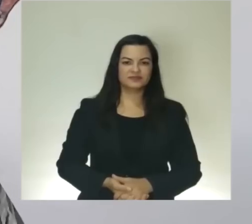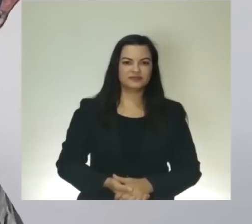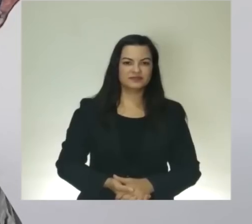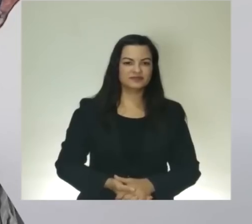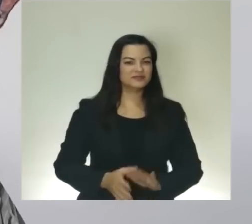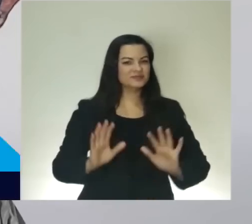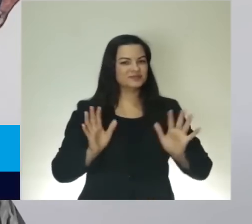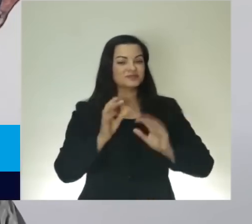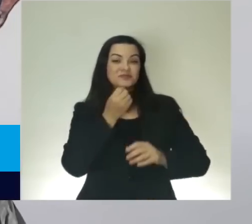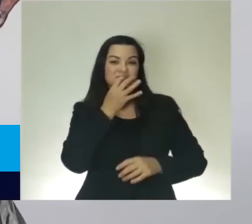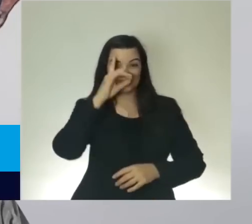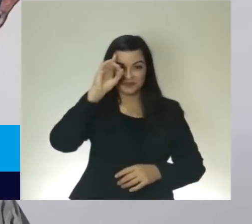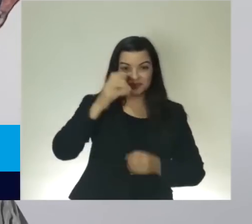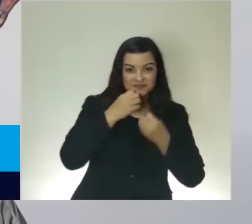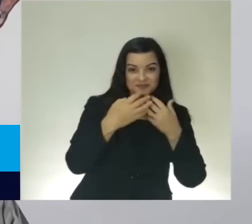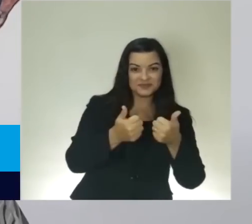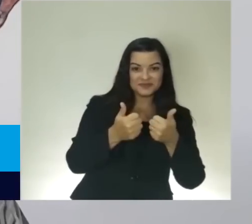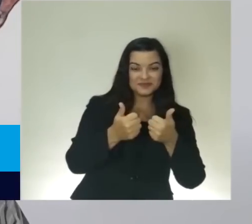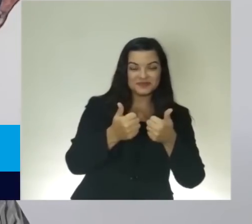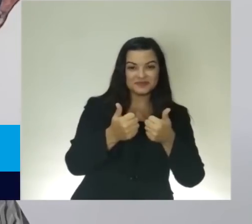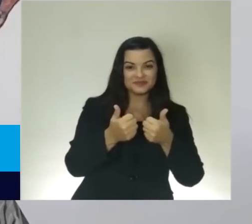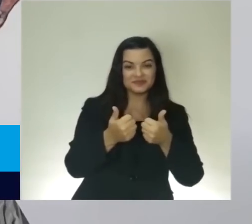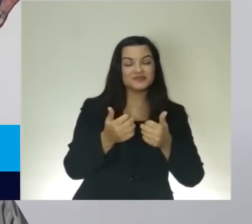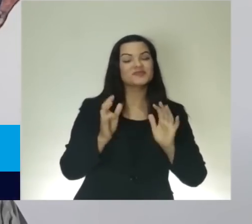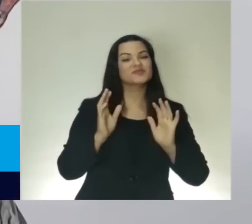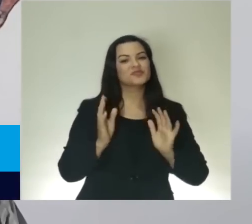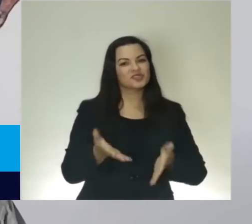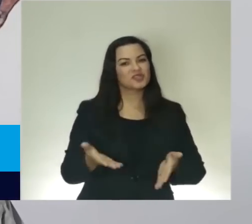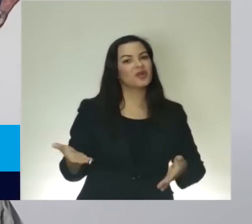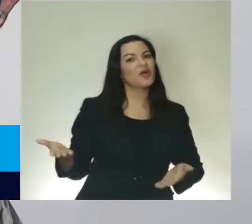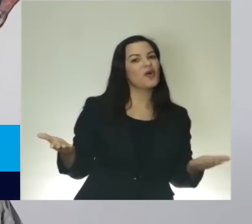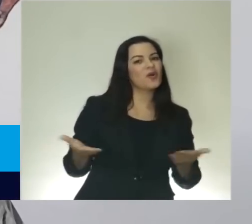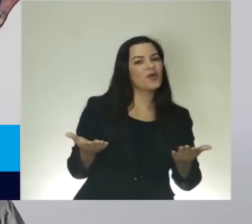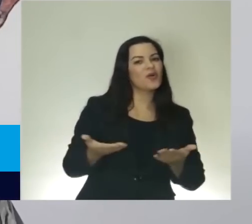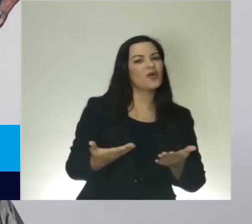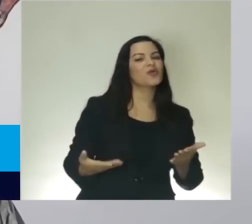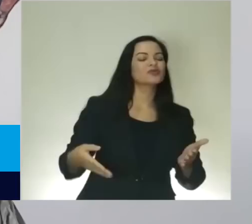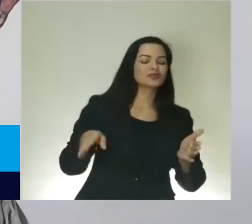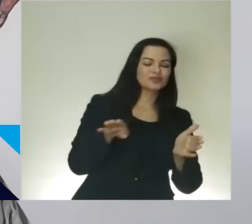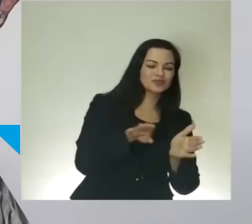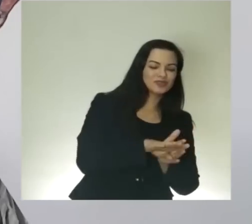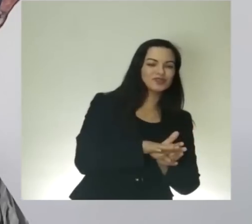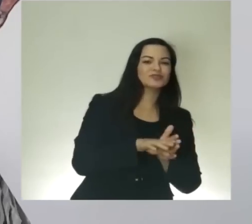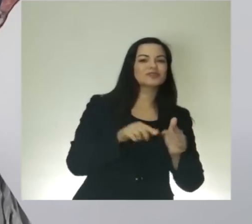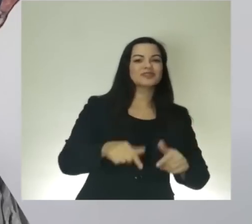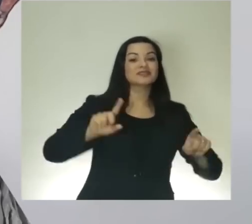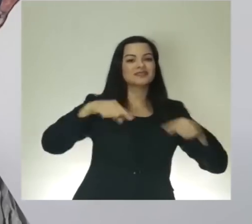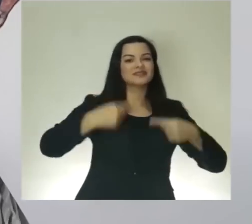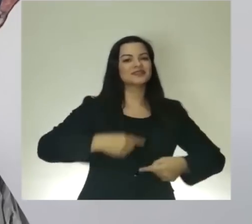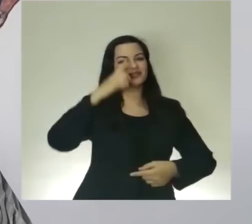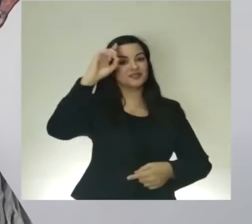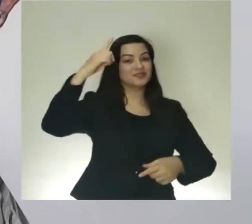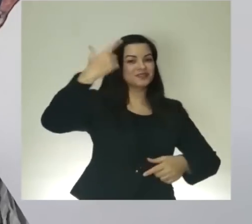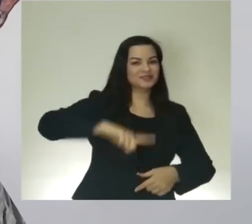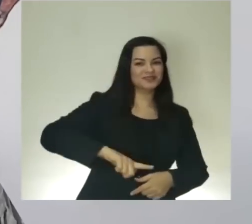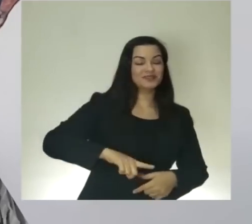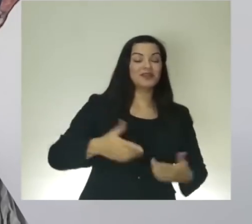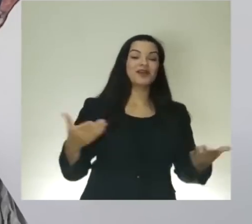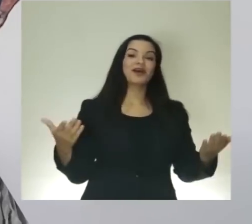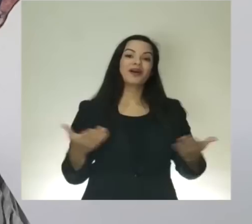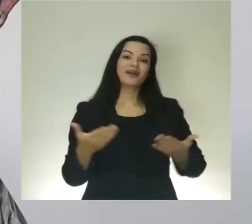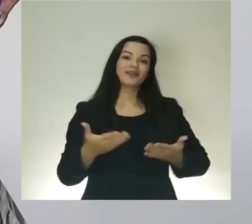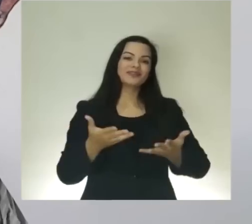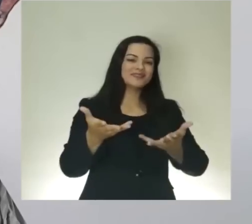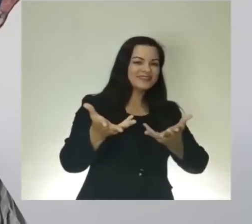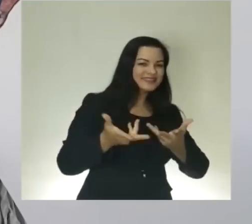Bom dia, turminha! Já chegamos por aqui para mais um desafio do dia e hoje eu vou te